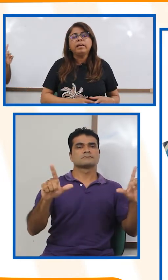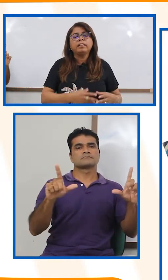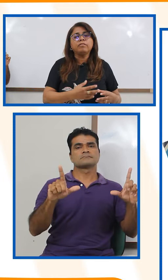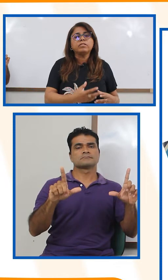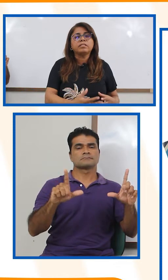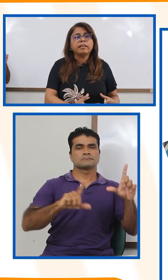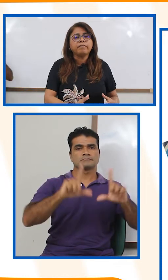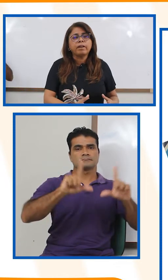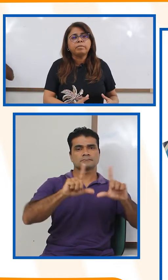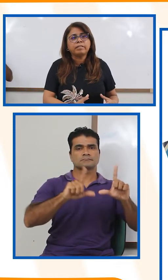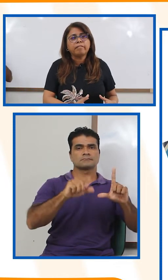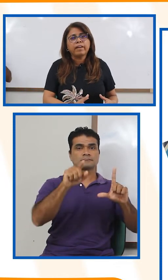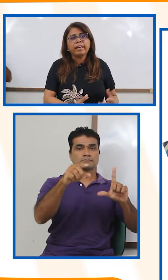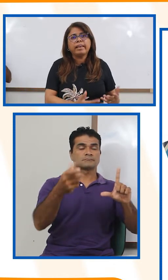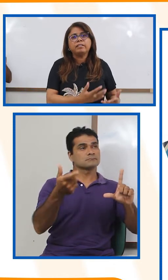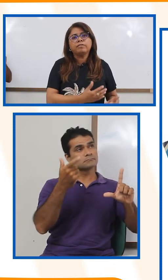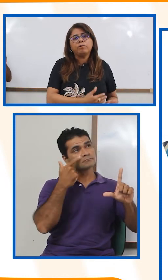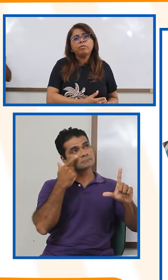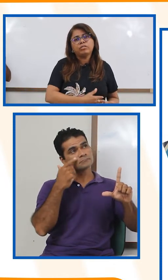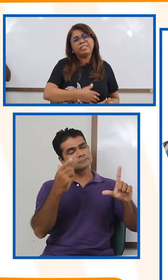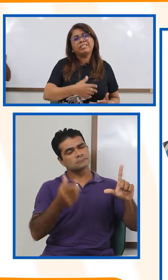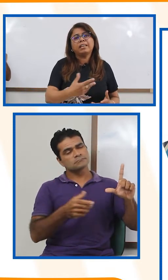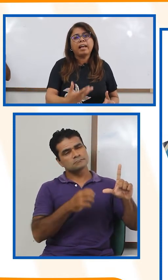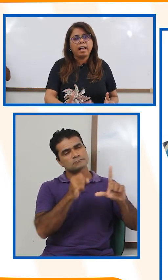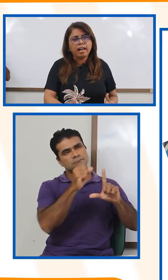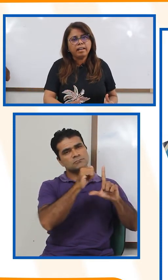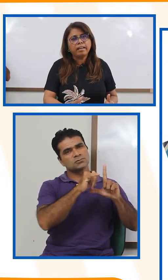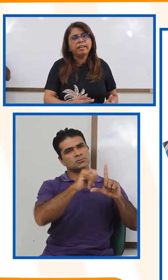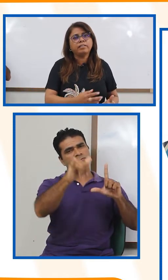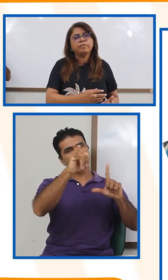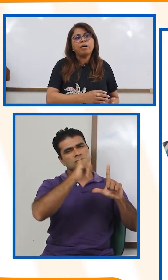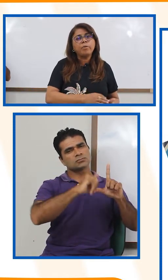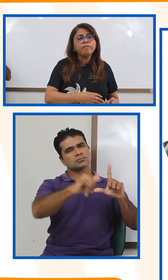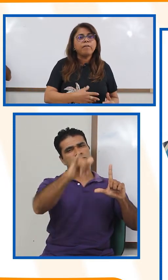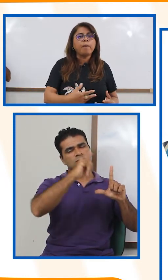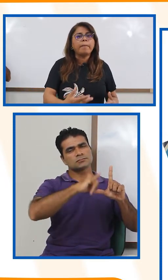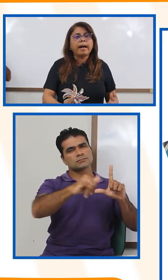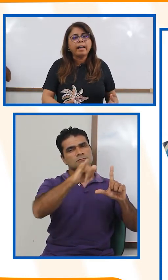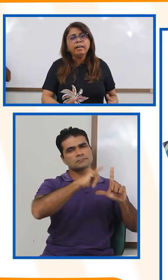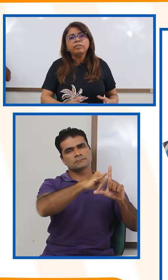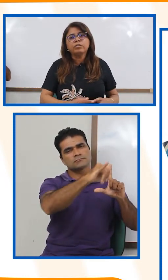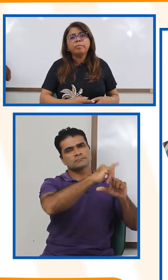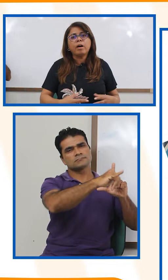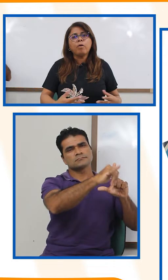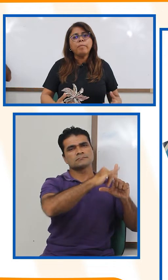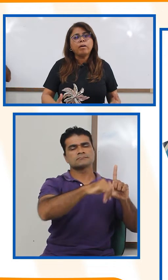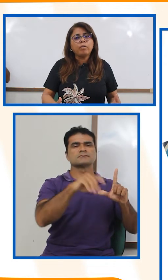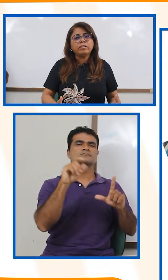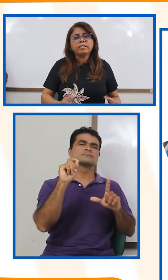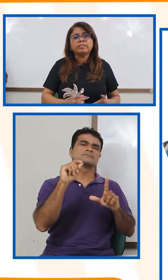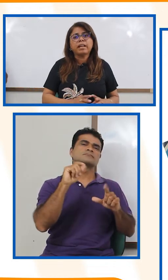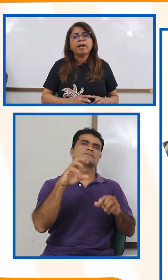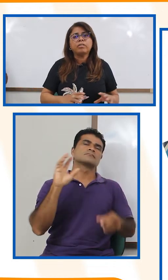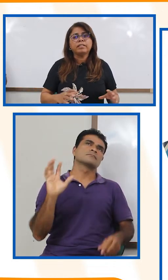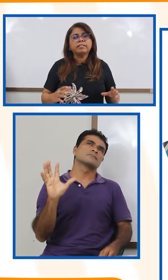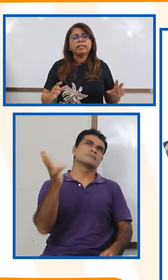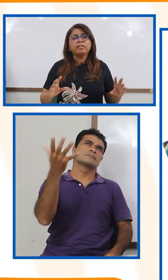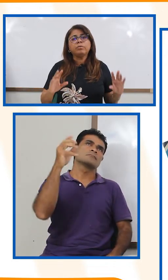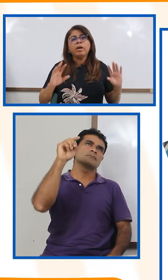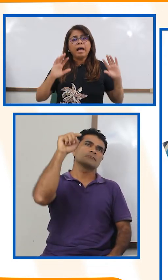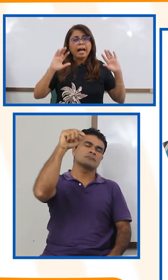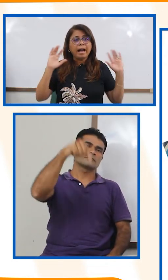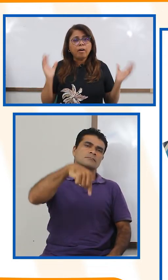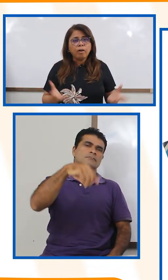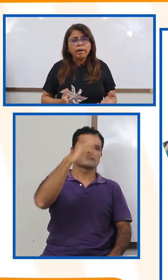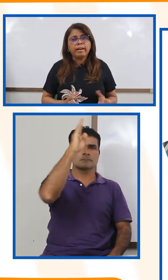Brasil. Então você vai observar que eles vão noticiar, eles vão informar sobre alguma coisa que está